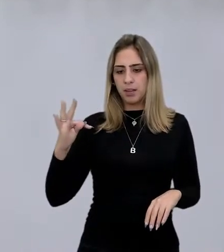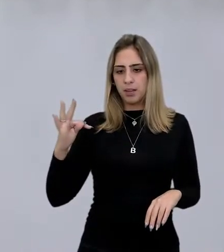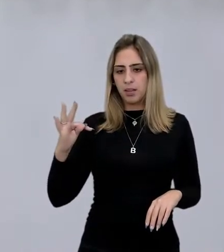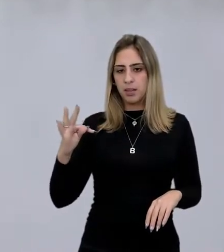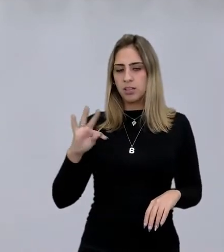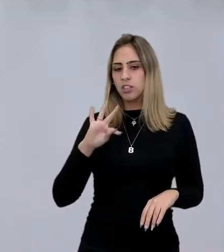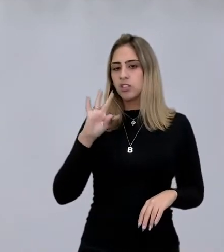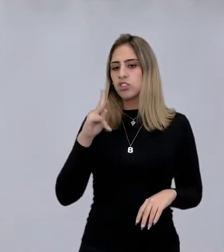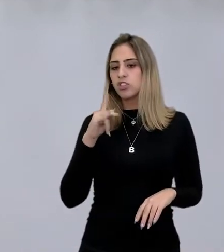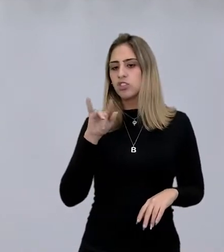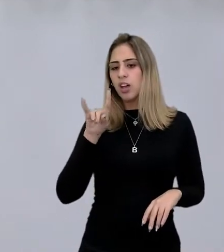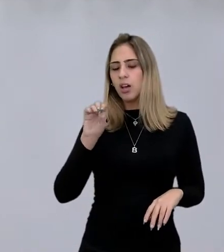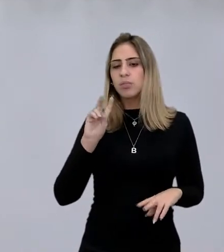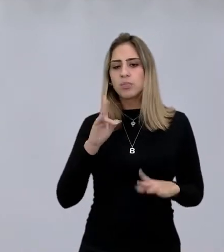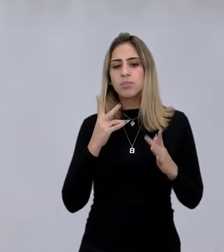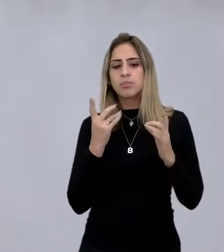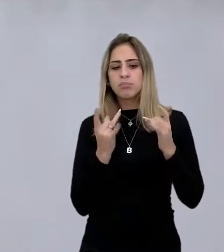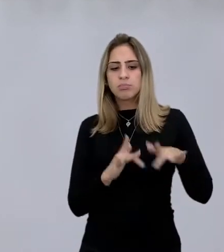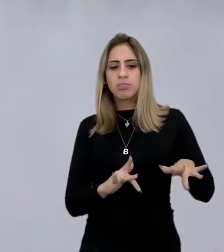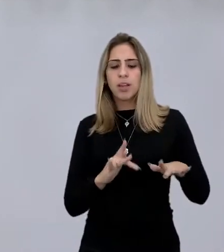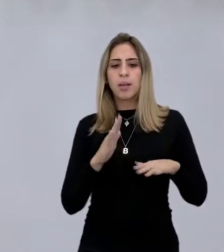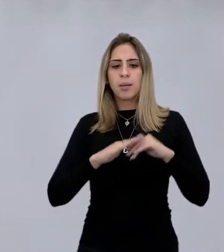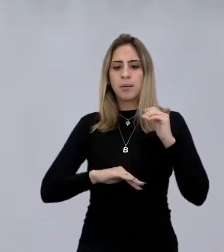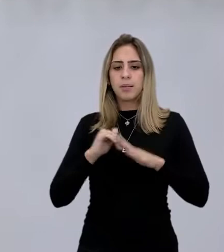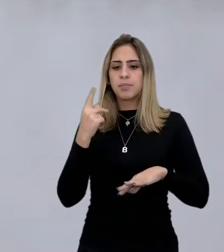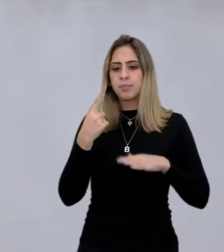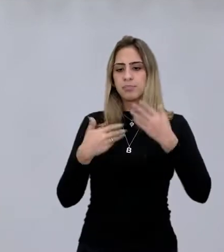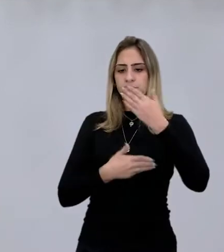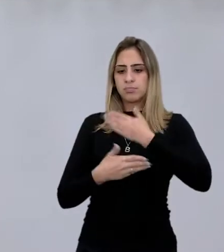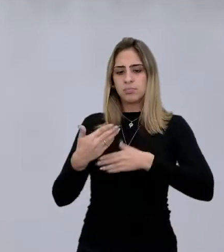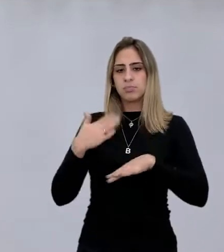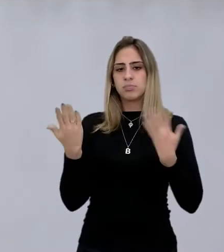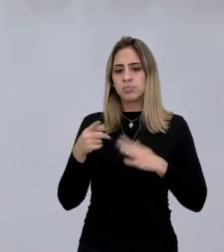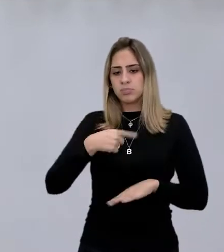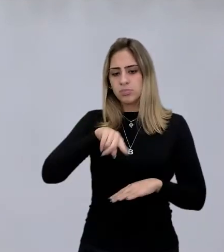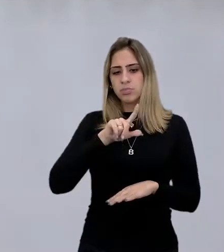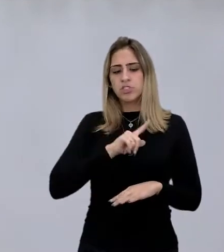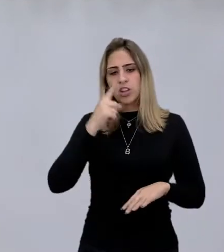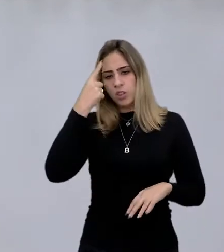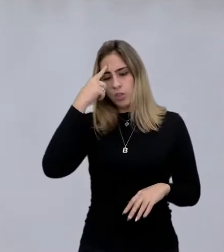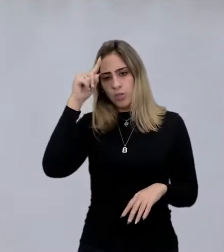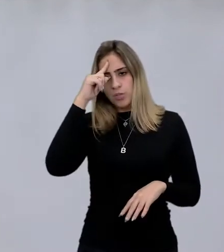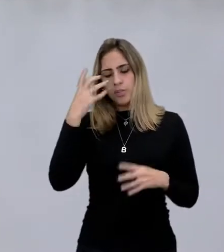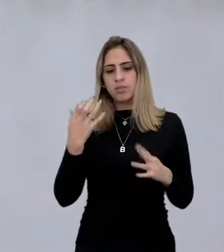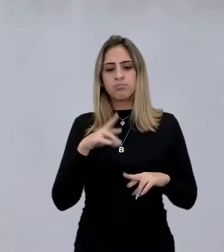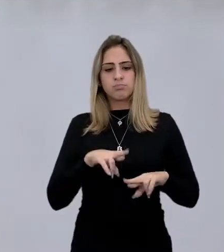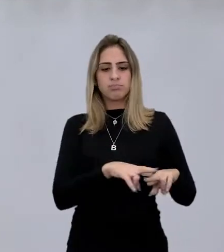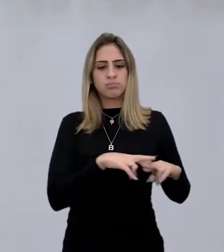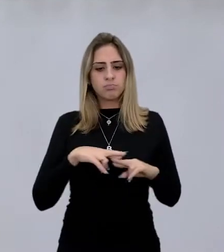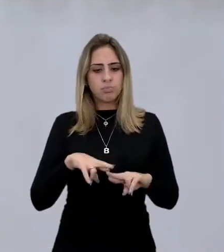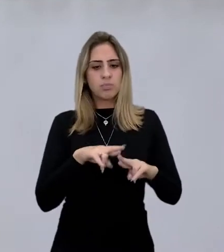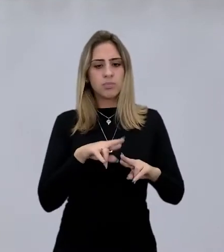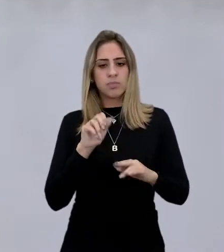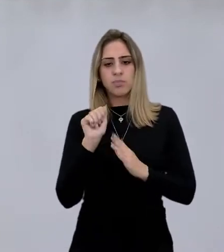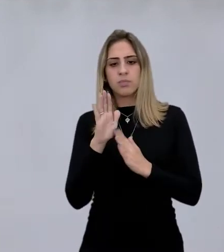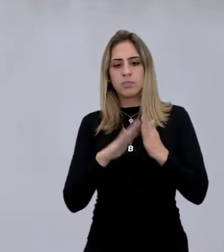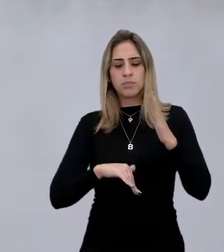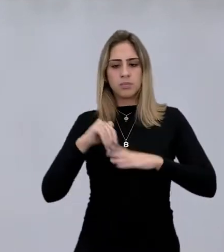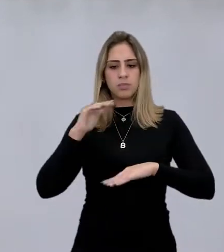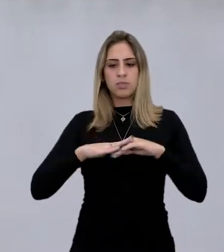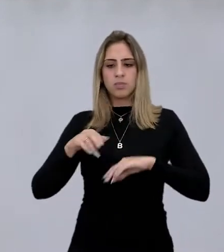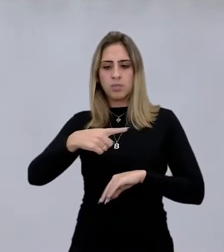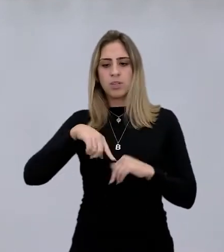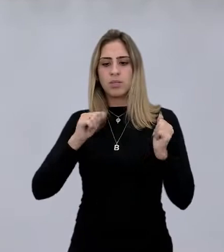Thiago sempre deixa para vocês as habilidades nos primeiros slides, então se vocês tiverem dúvida, quiserem revisitar as habilidades, vocês sempre